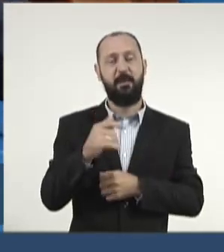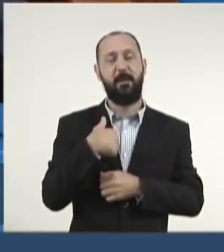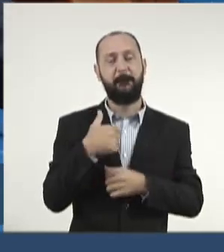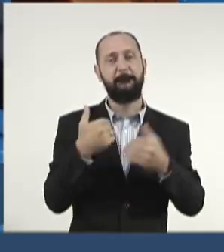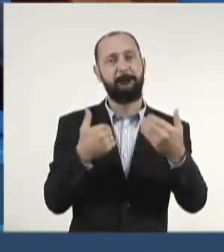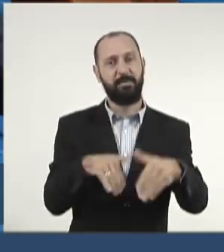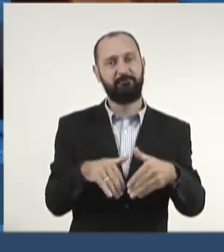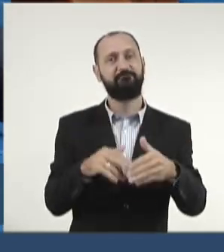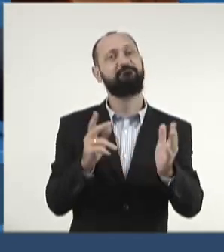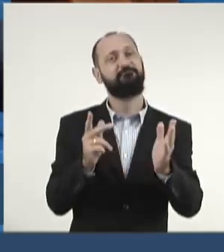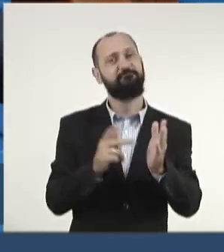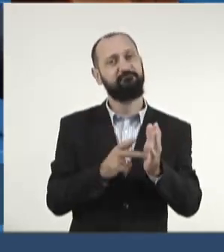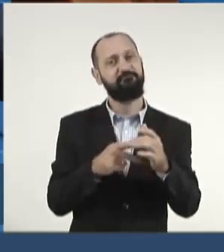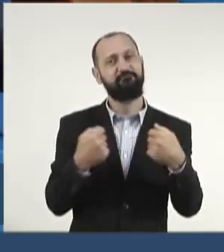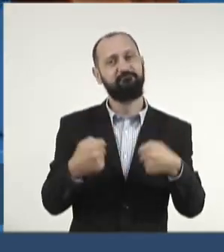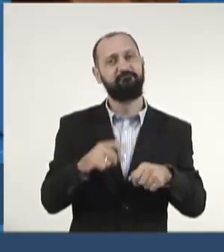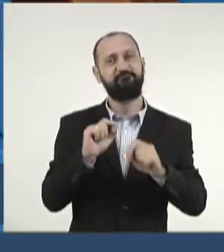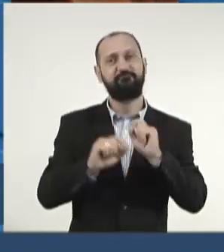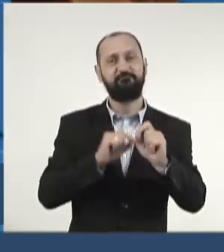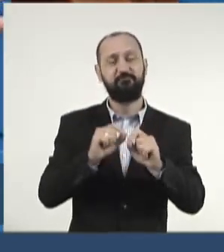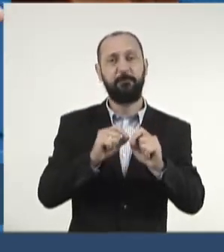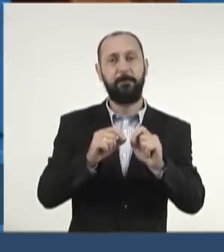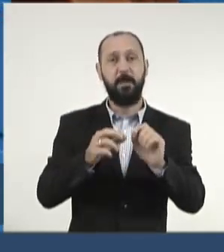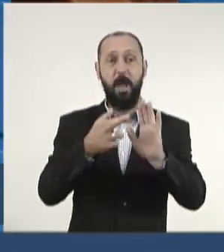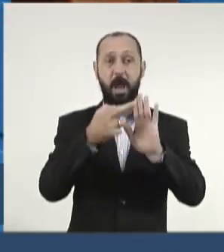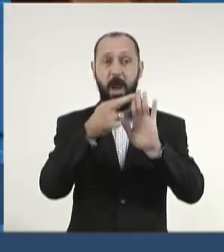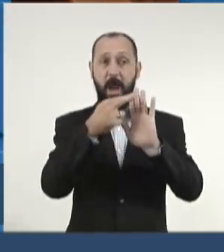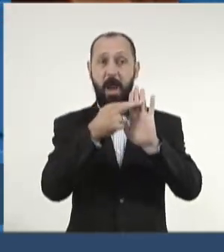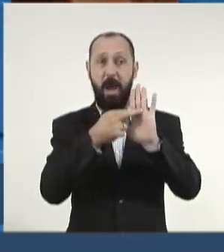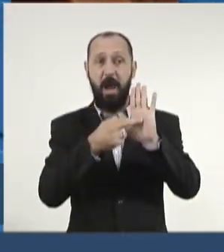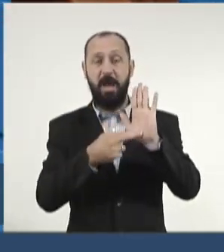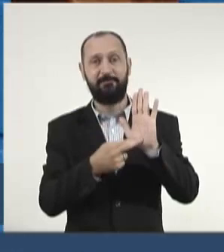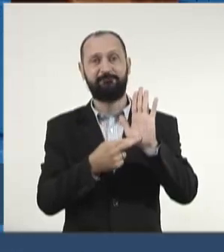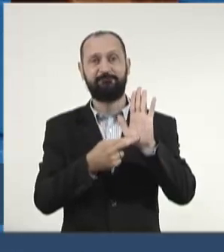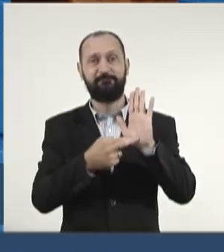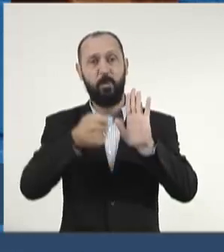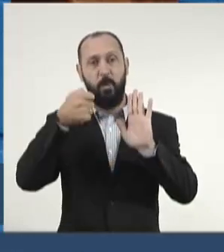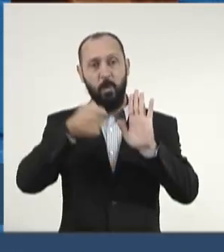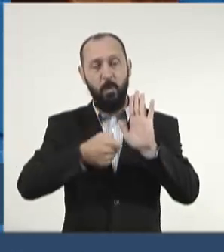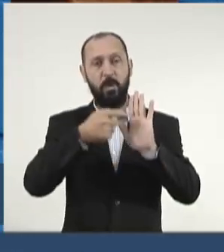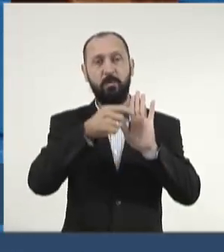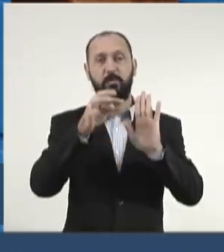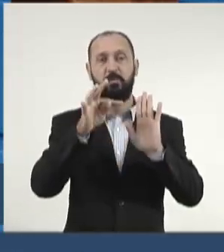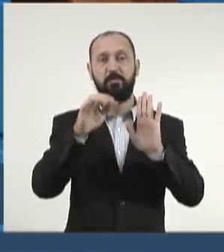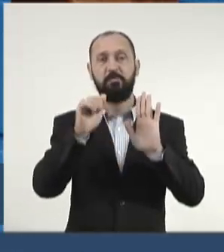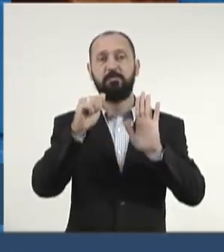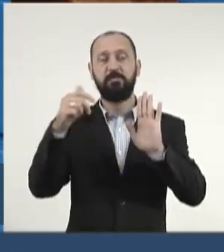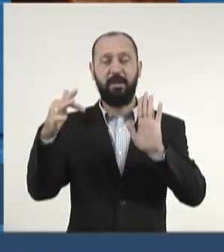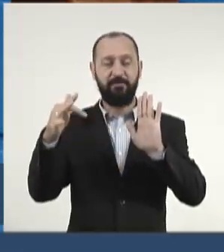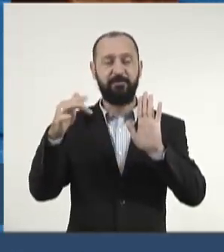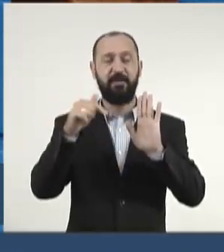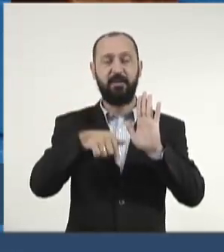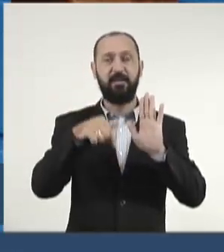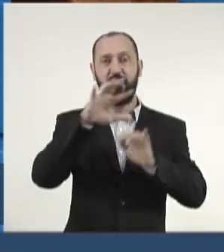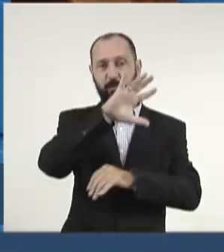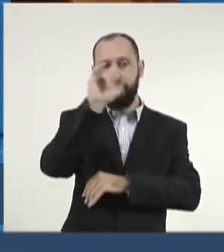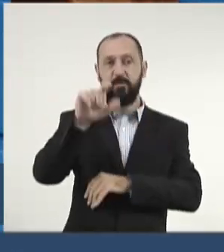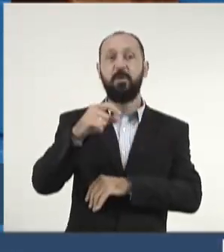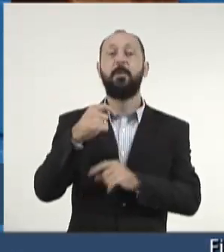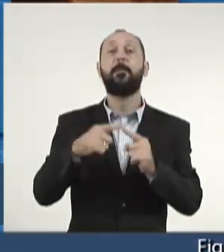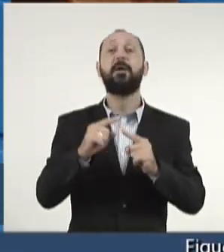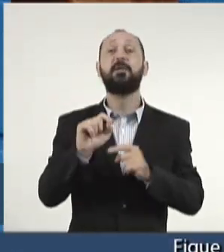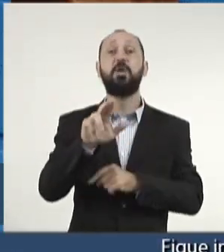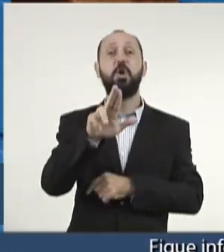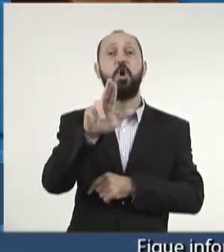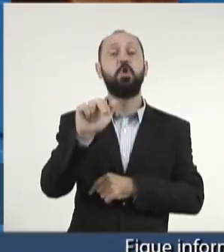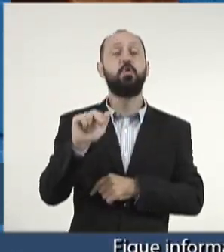que realmente a gente discipline os TAFs aqui no Mato Grosso do Sul, para que